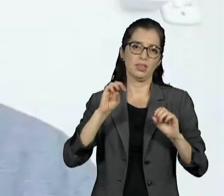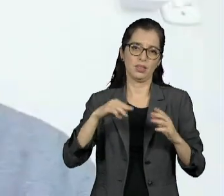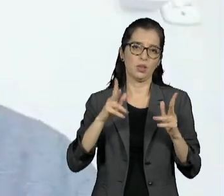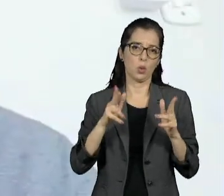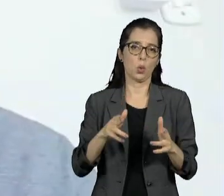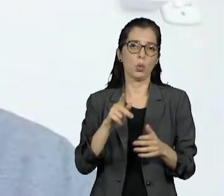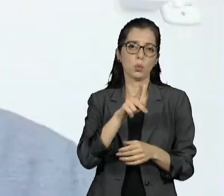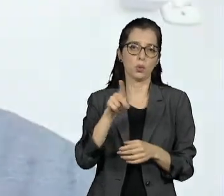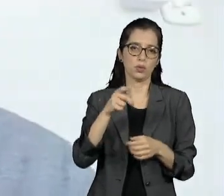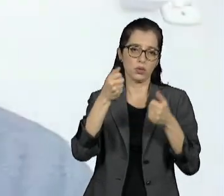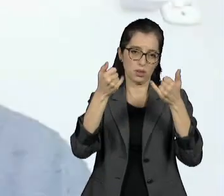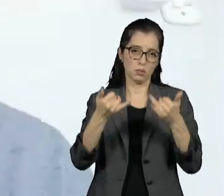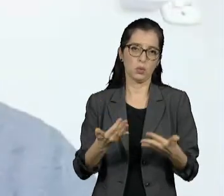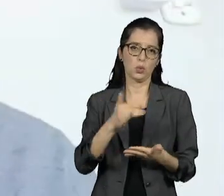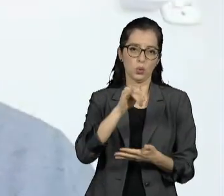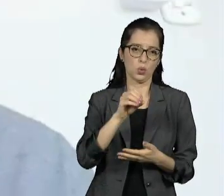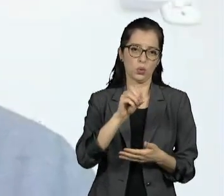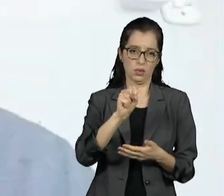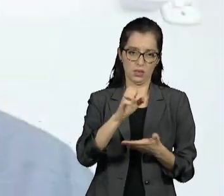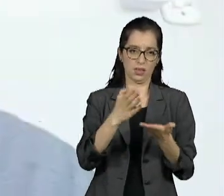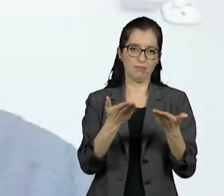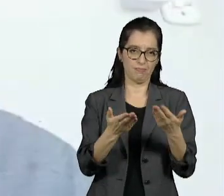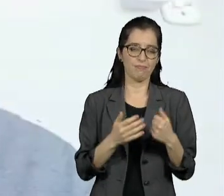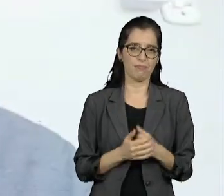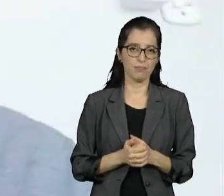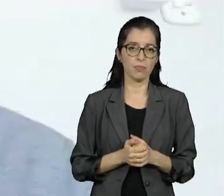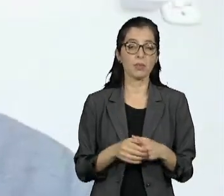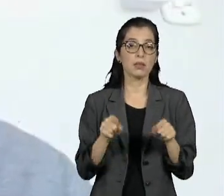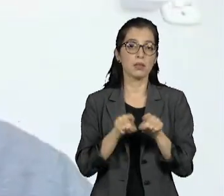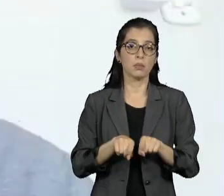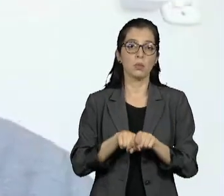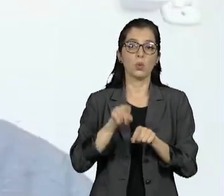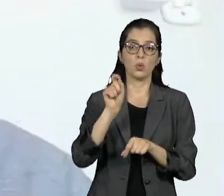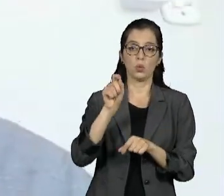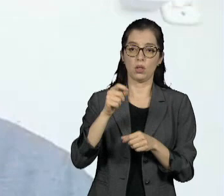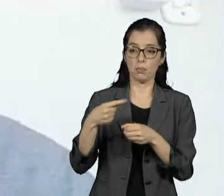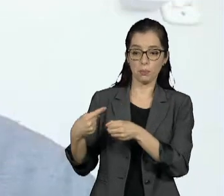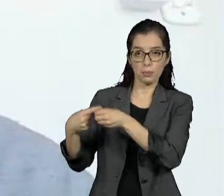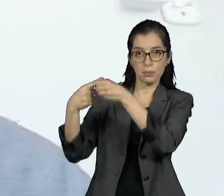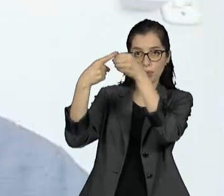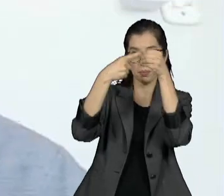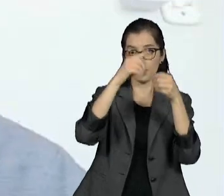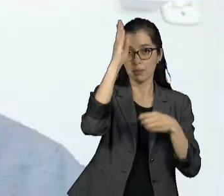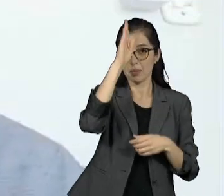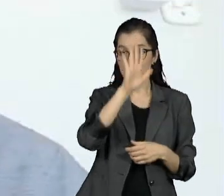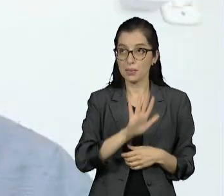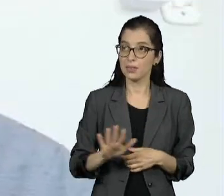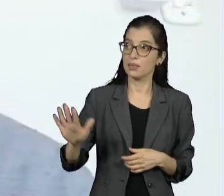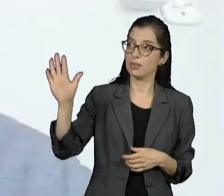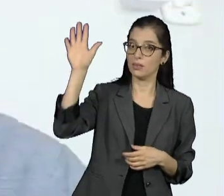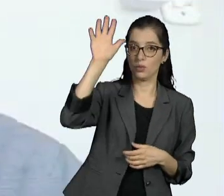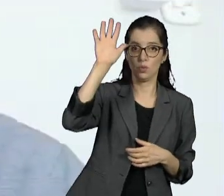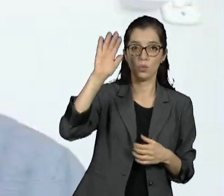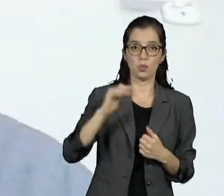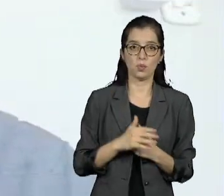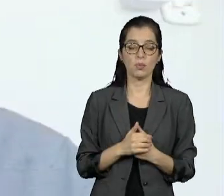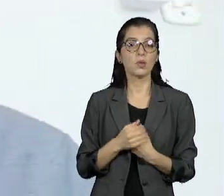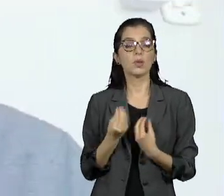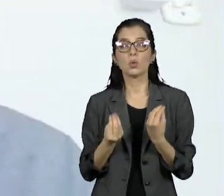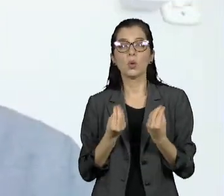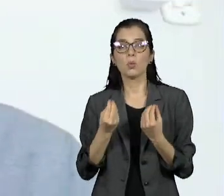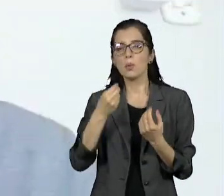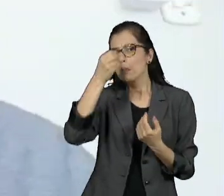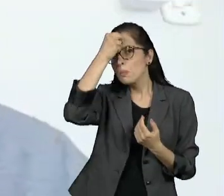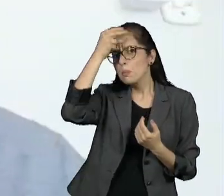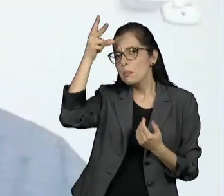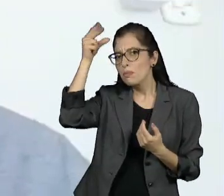também saber diferenciar o que são as cidades brasileiras, né, e o que são a relação entre câmaras e prefeitura.